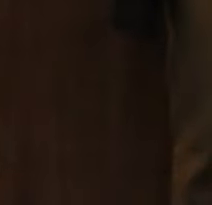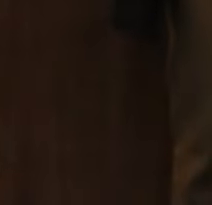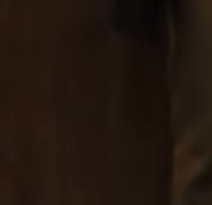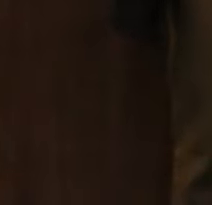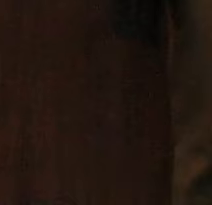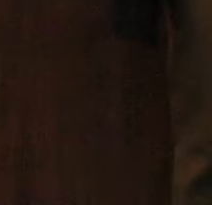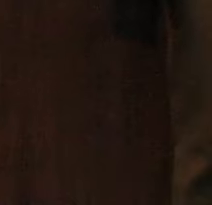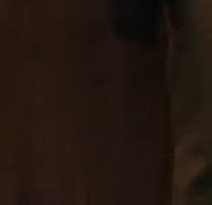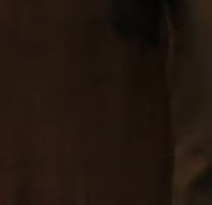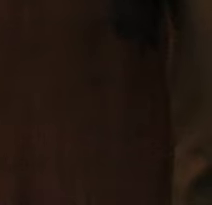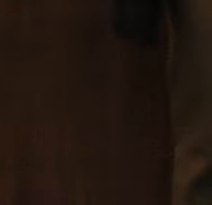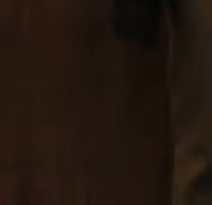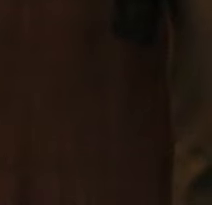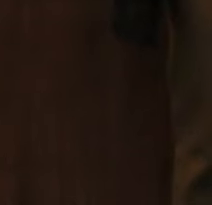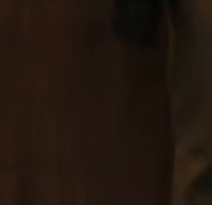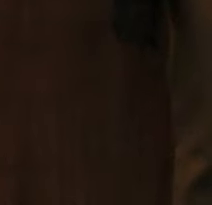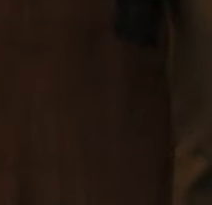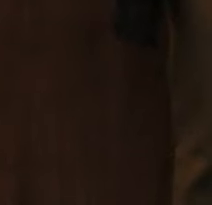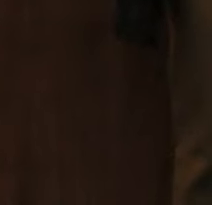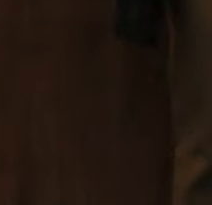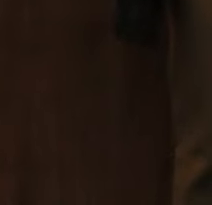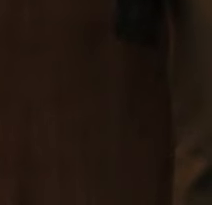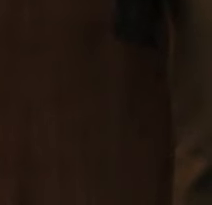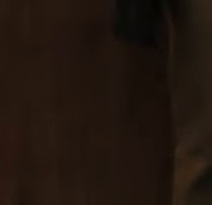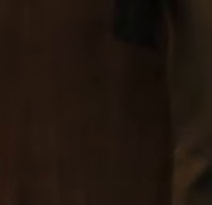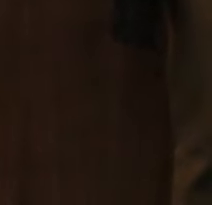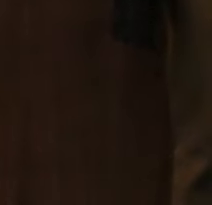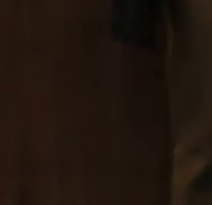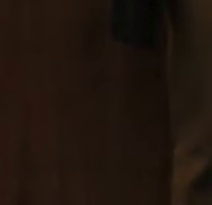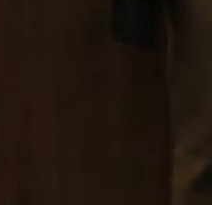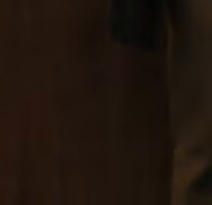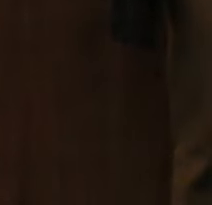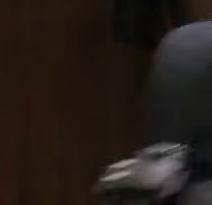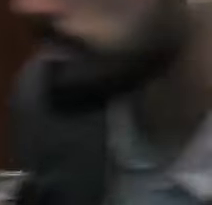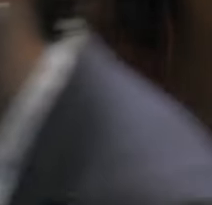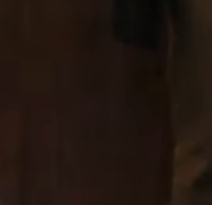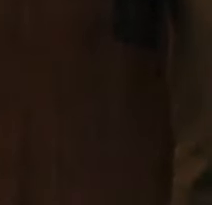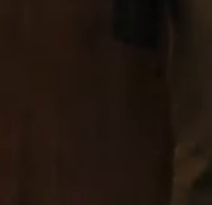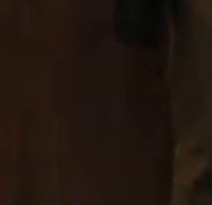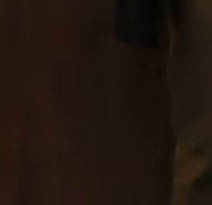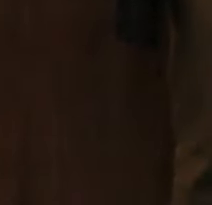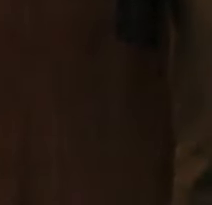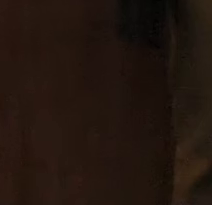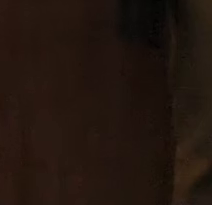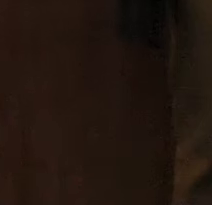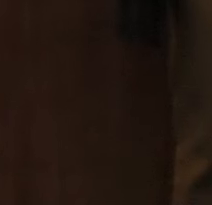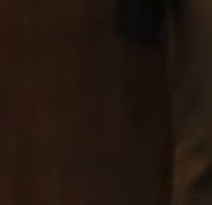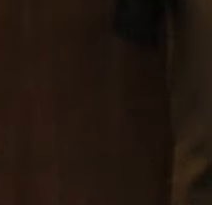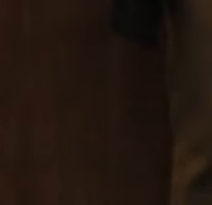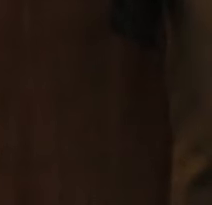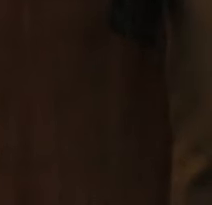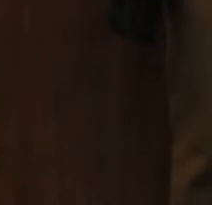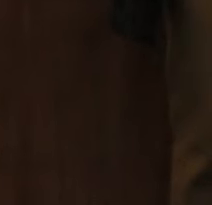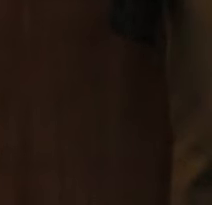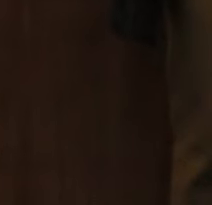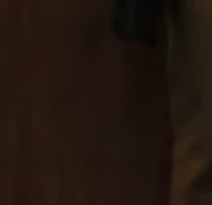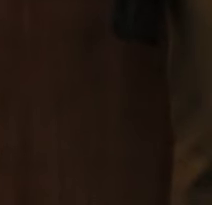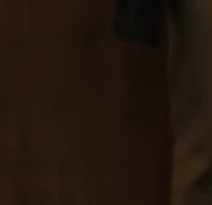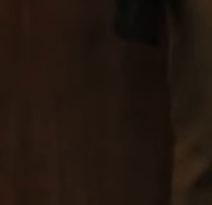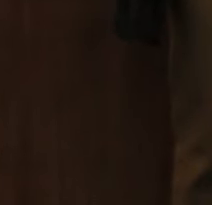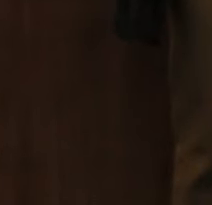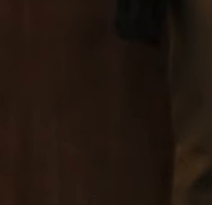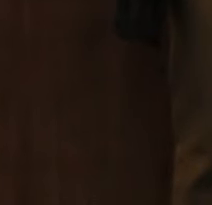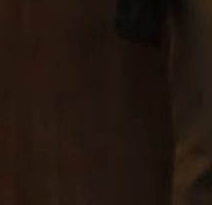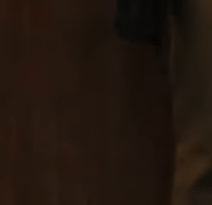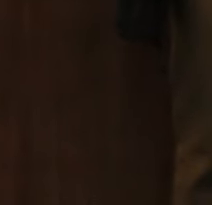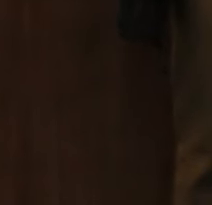que é ampla, geral e restrita. Então, eu posso subentender que, efetivamente, o interesse do governo é